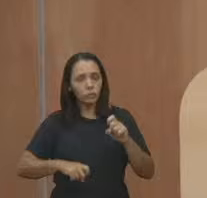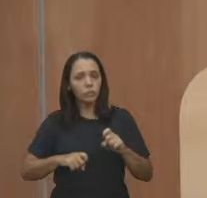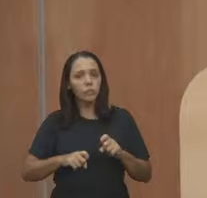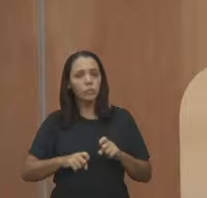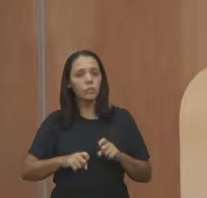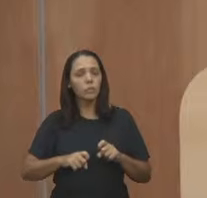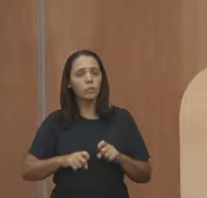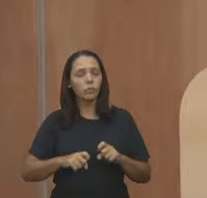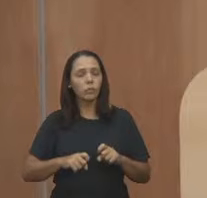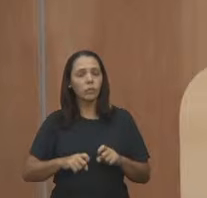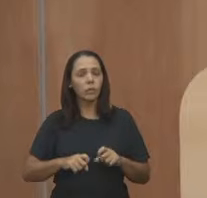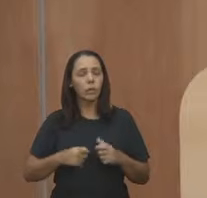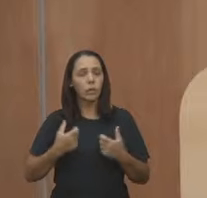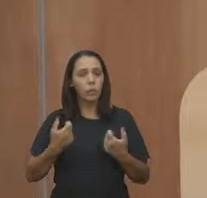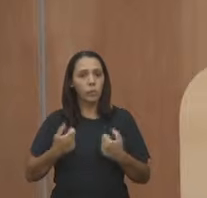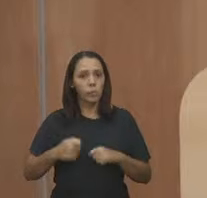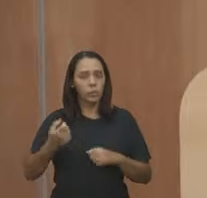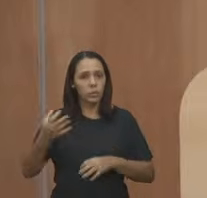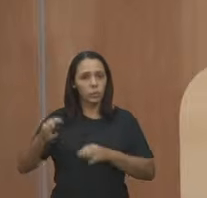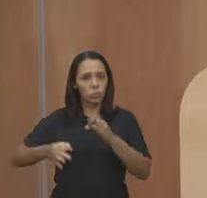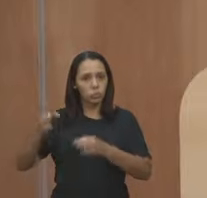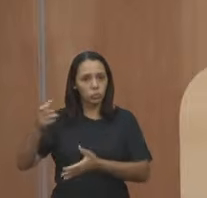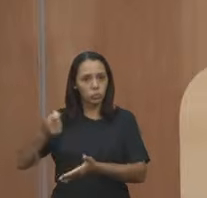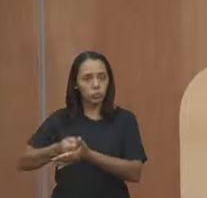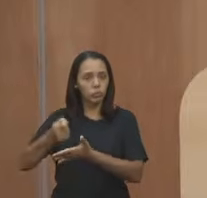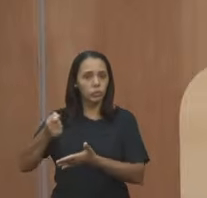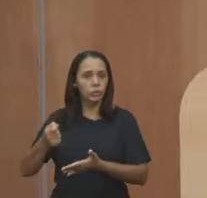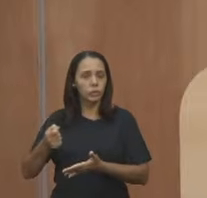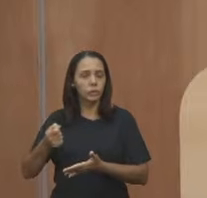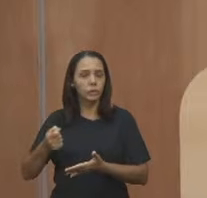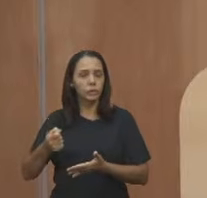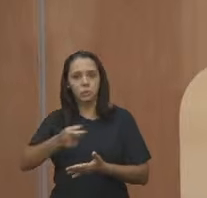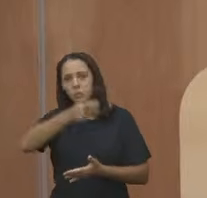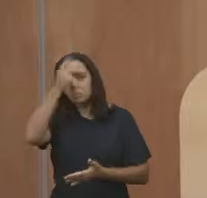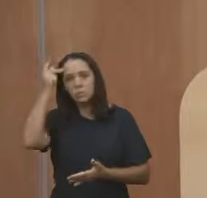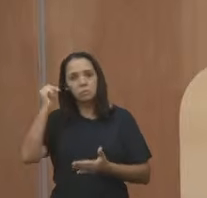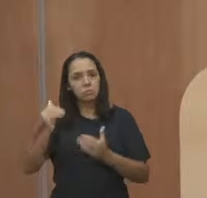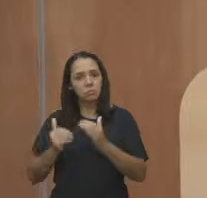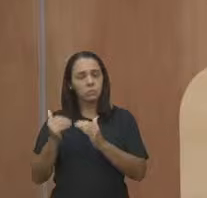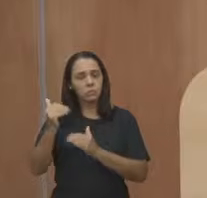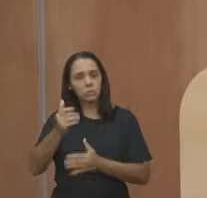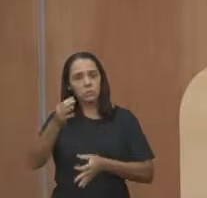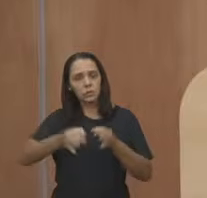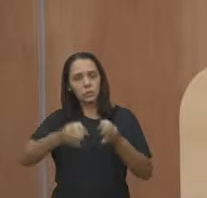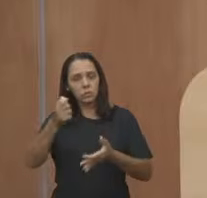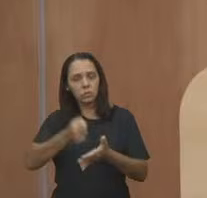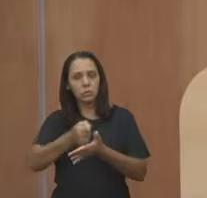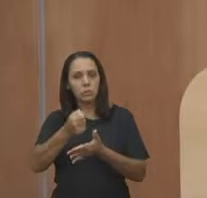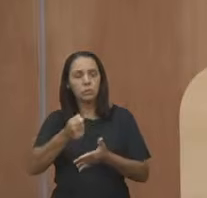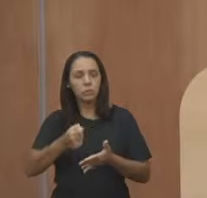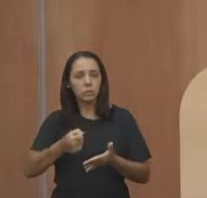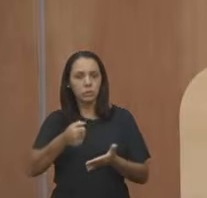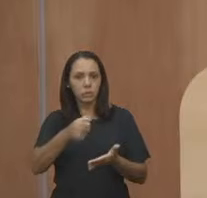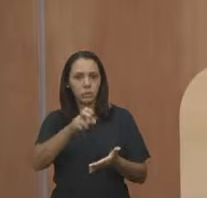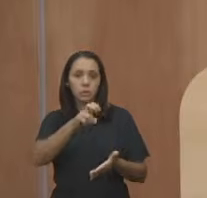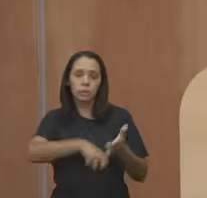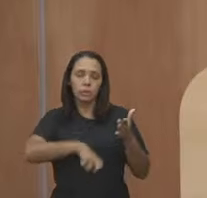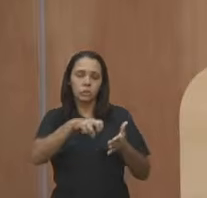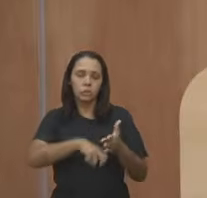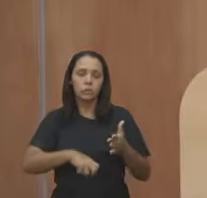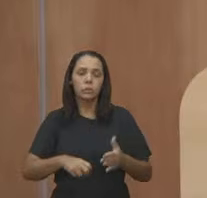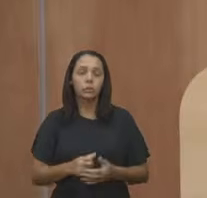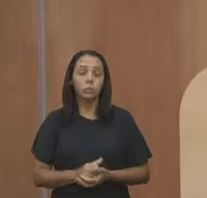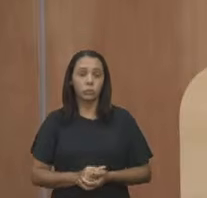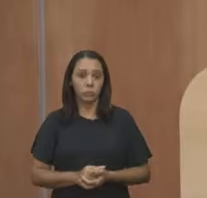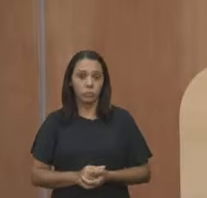idade, tem que ser considerado pelo juiz, pelo desembargador, pelo ministro que está julgando as circunstâncias do fato, e com certeza para esse caso, pelas